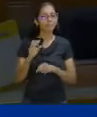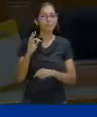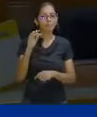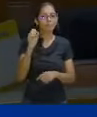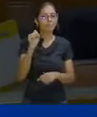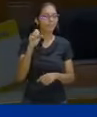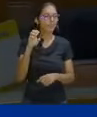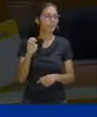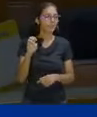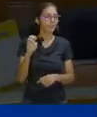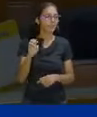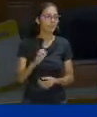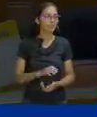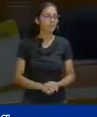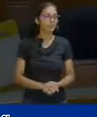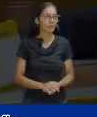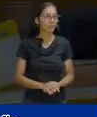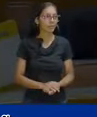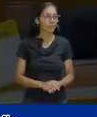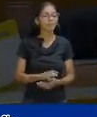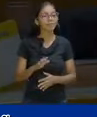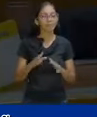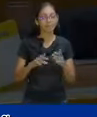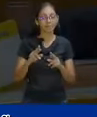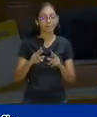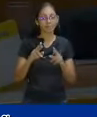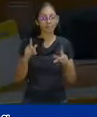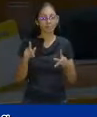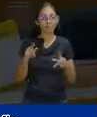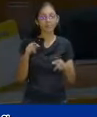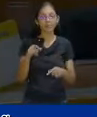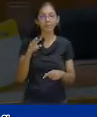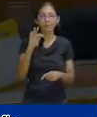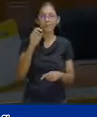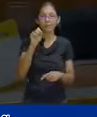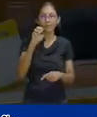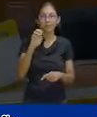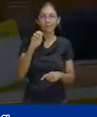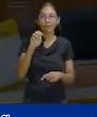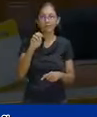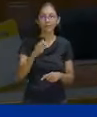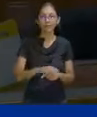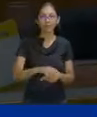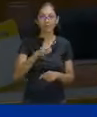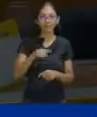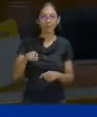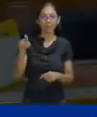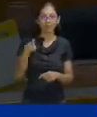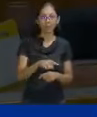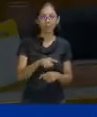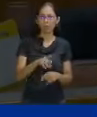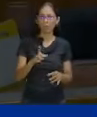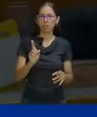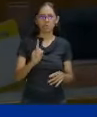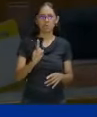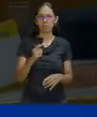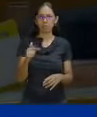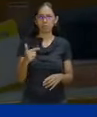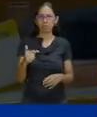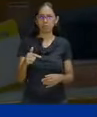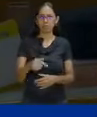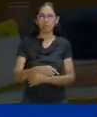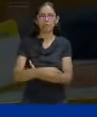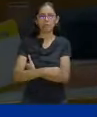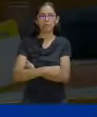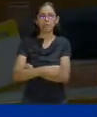não anula o acórdão, dizendo que não teve fundamentação, não vai lá no artigo 489 e diz, olha, a